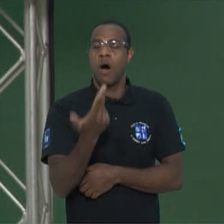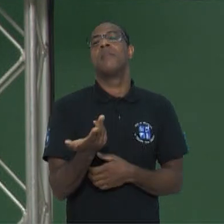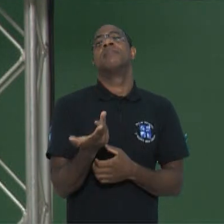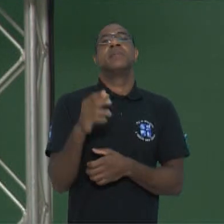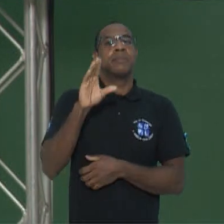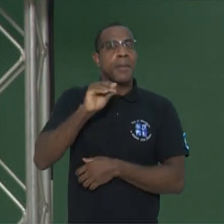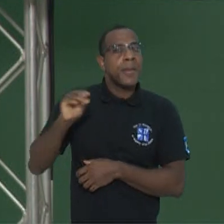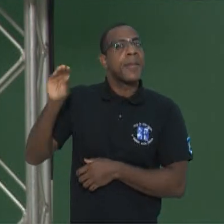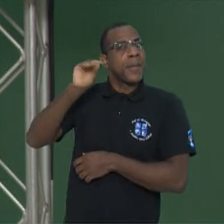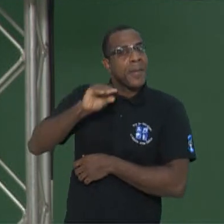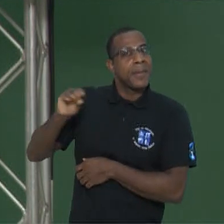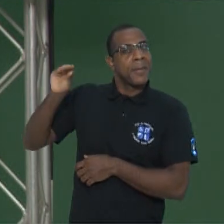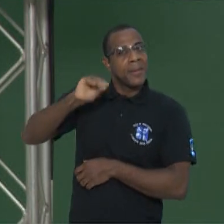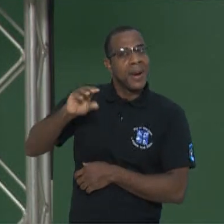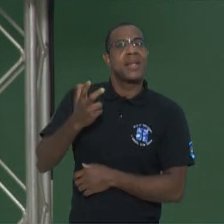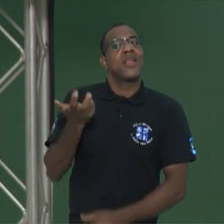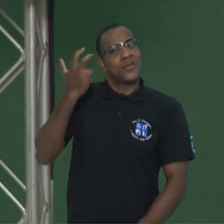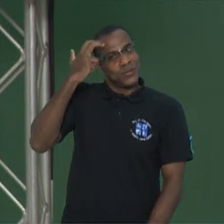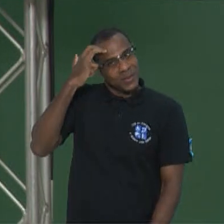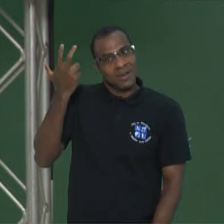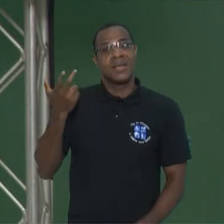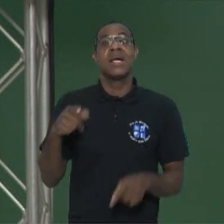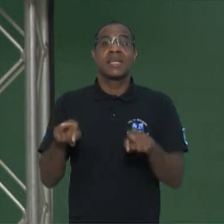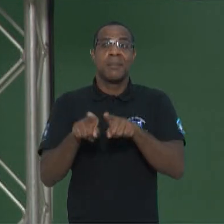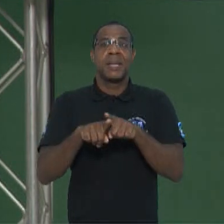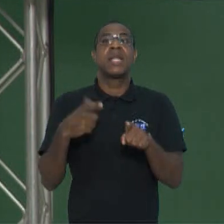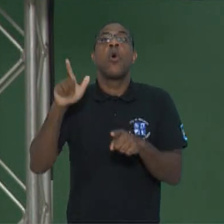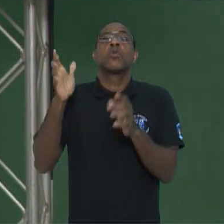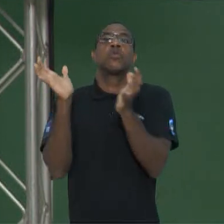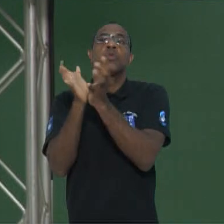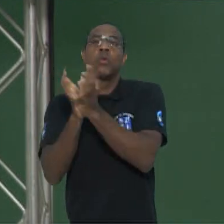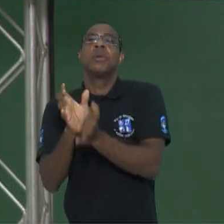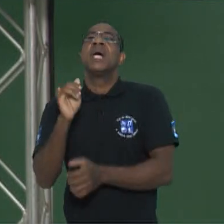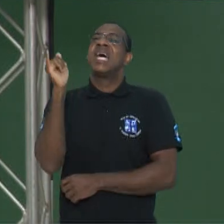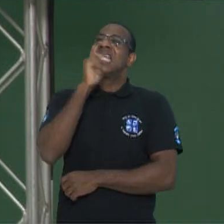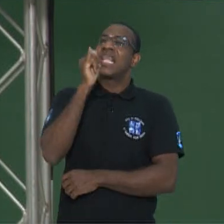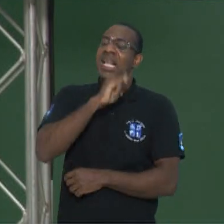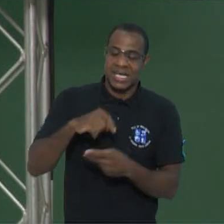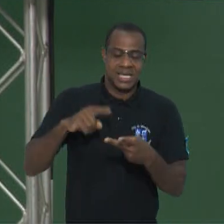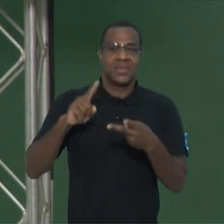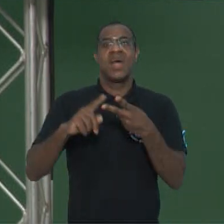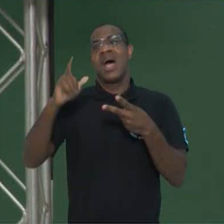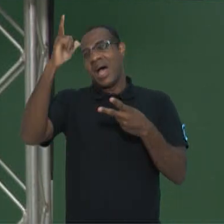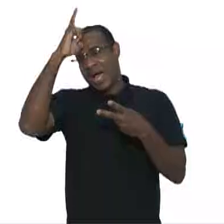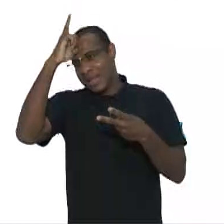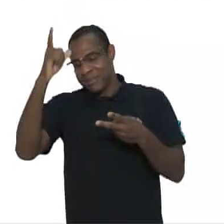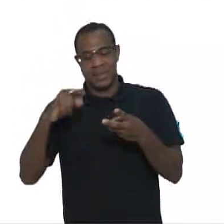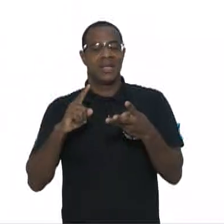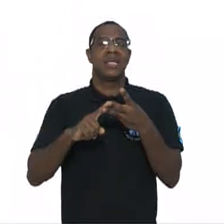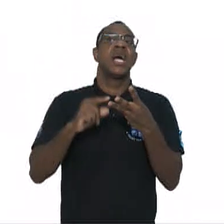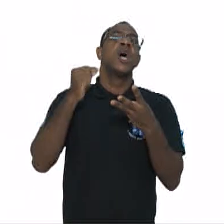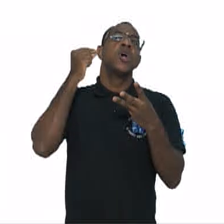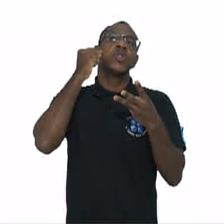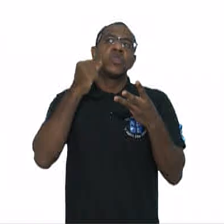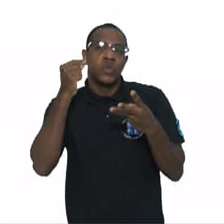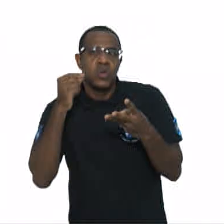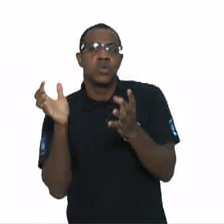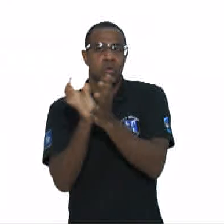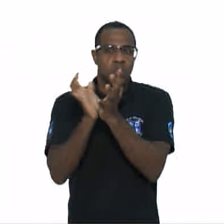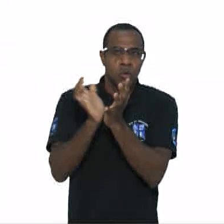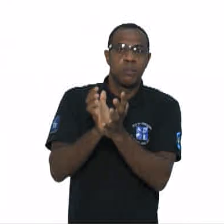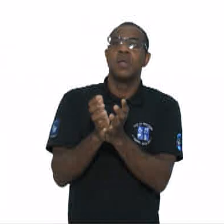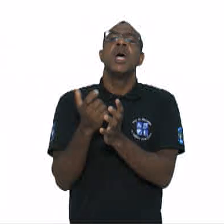influência cultural. Nós temos outros grupos, como os italianos, os alemães, suíços e tantos outros